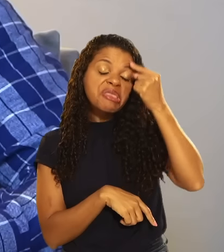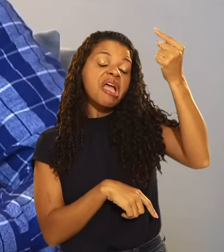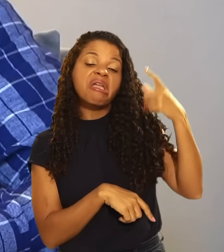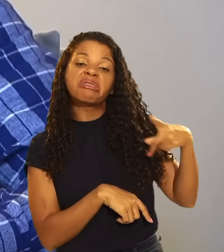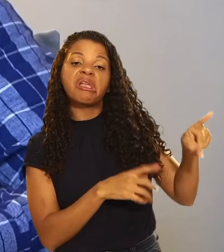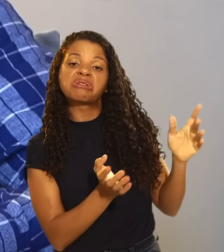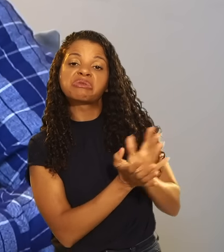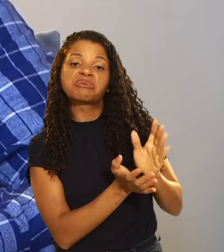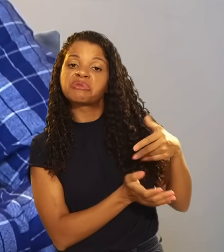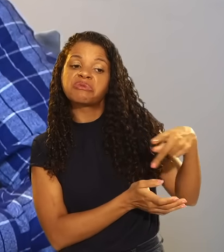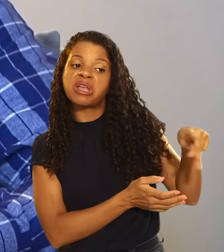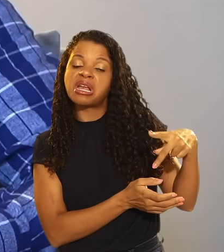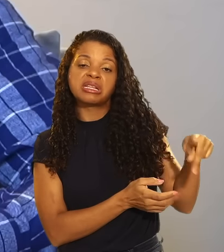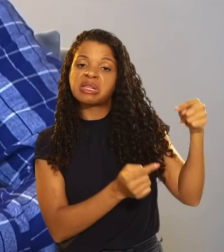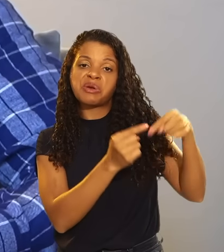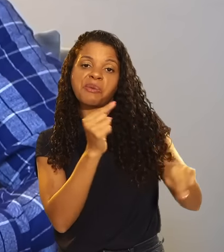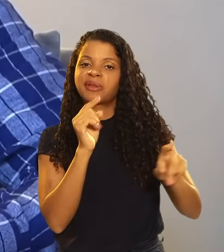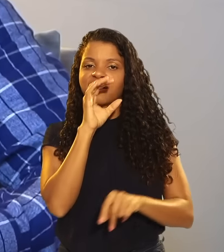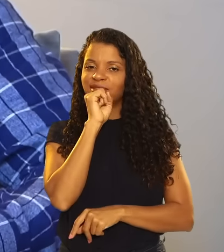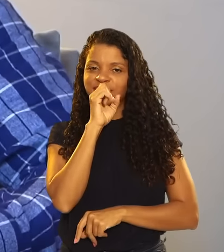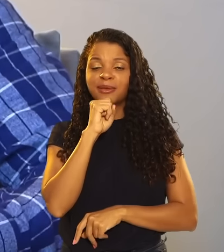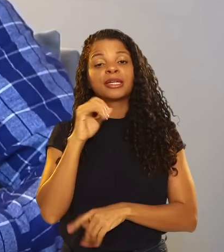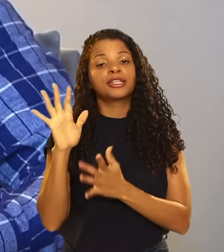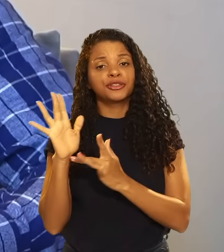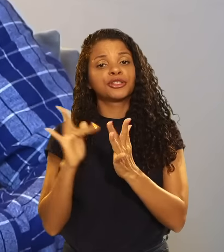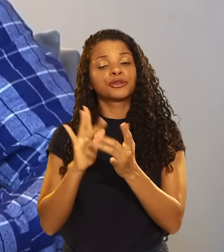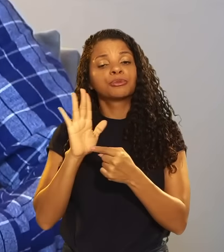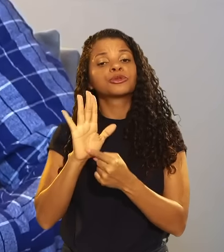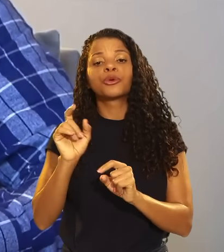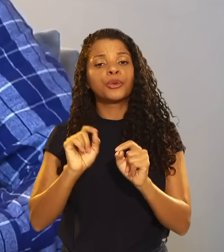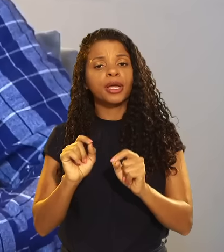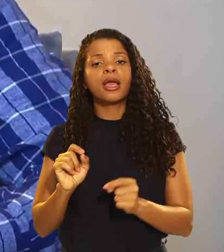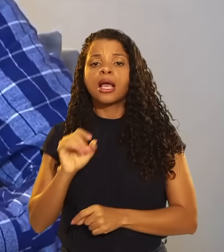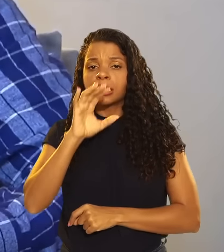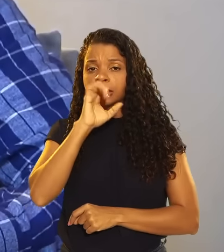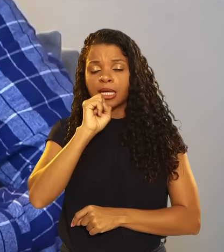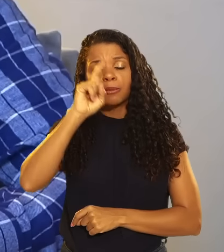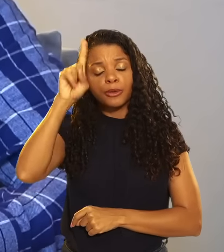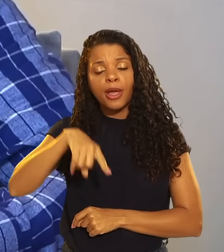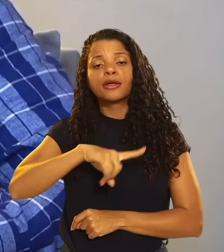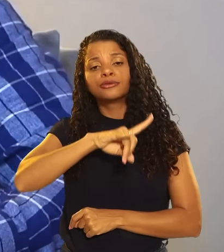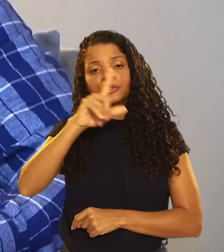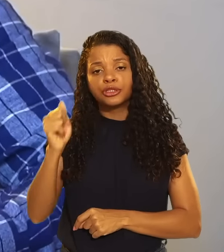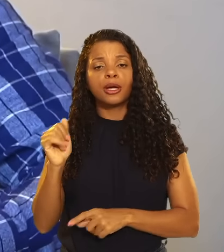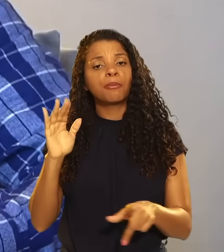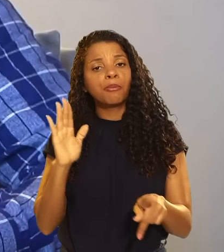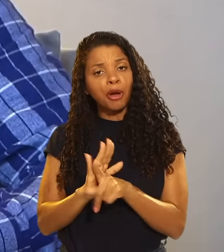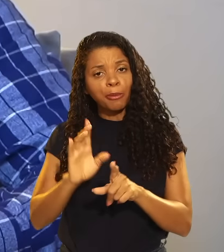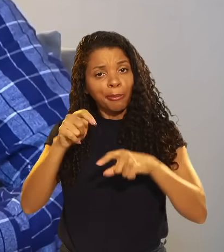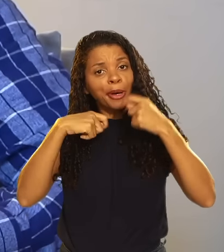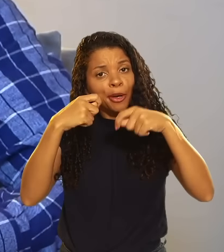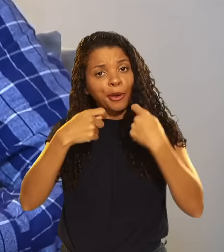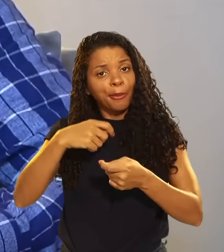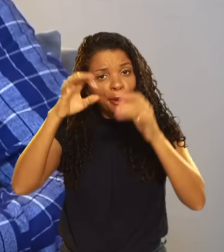desvirtuada do significado do sábado, e Jesus veio na prática mostrar para eles, não, o sábado é para se fazer o bem, e você pode, inclusive, comer no dia de sábado, né? Não